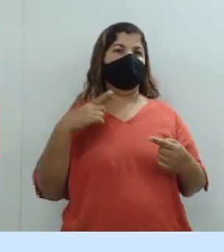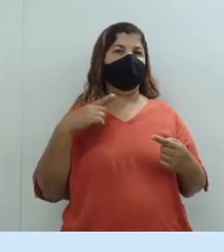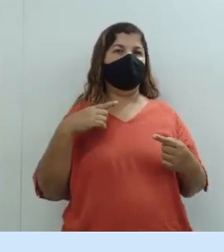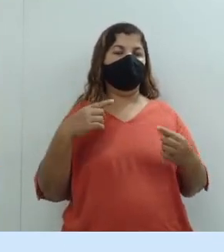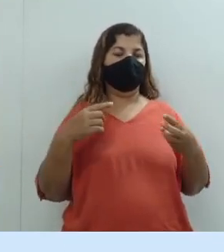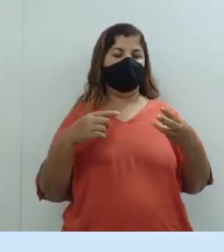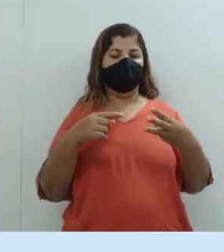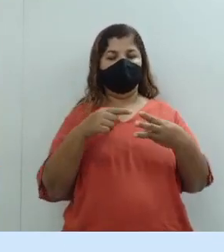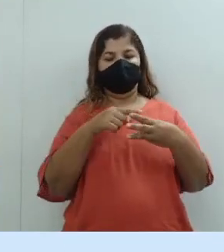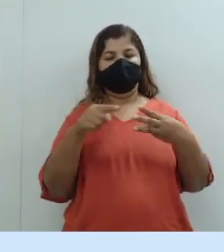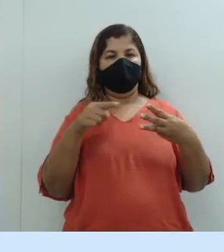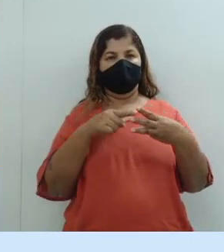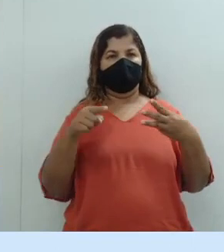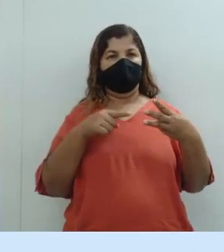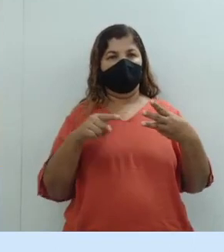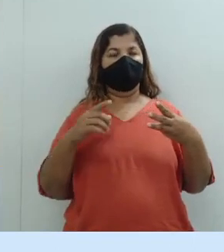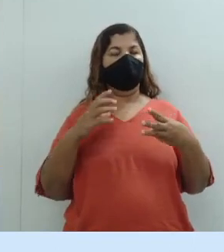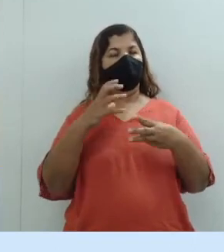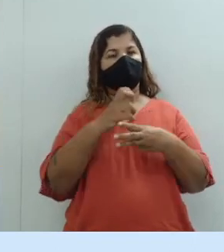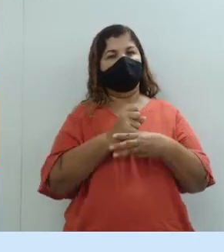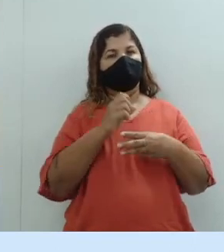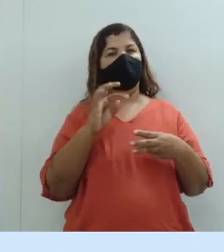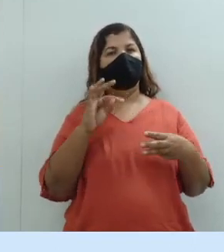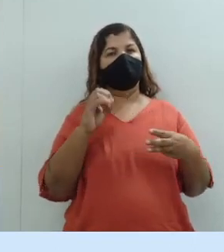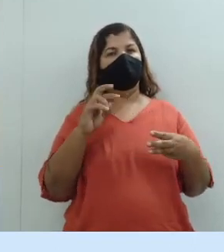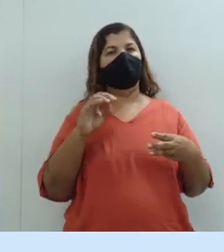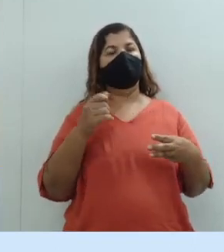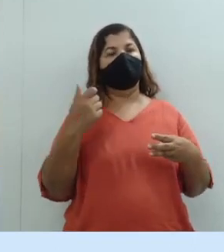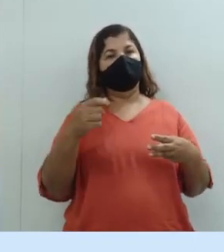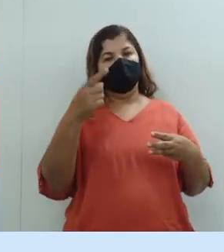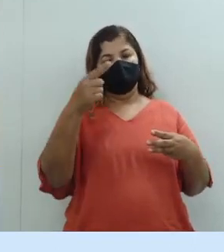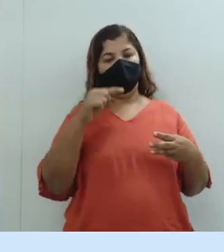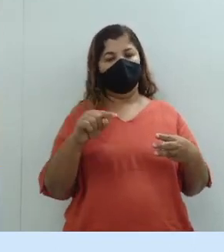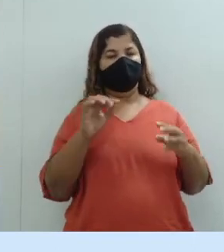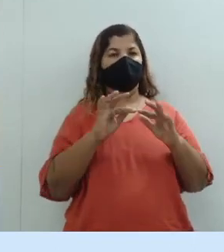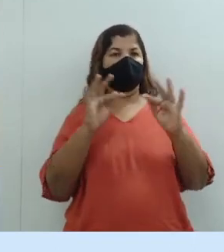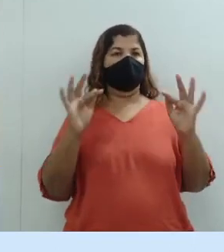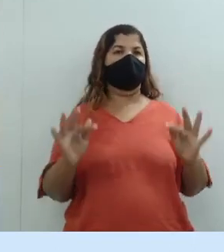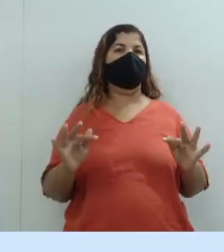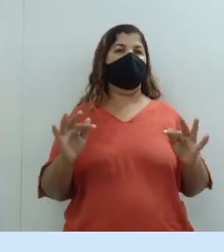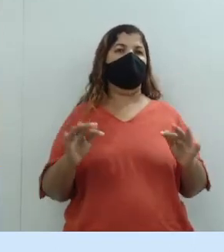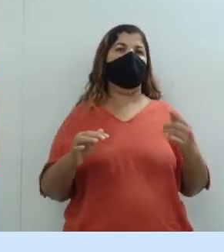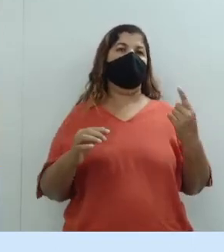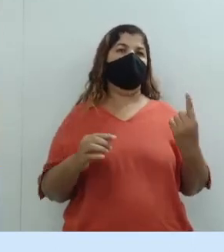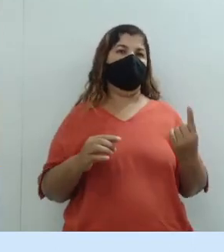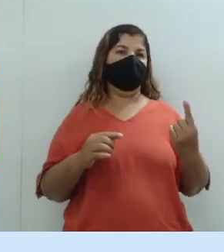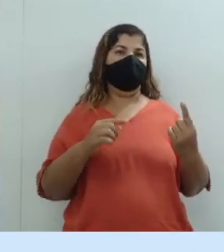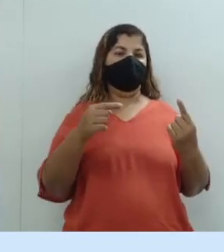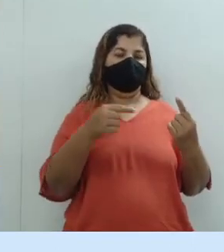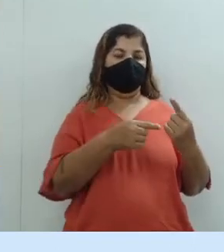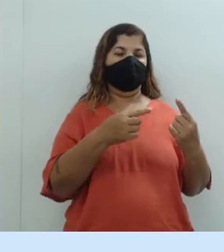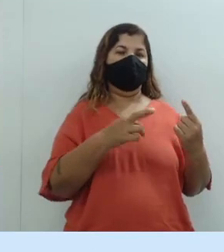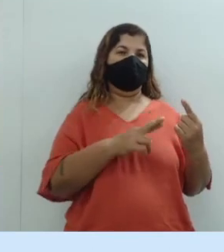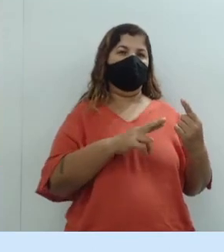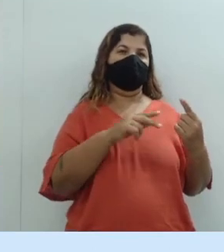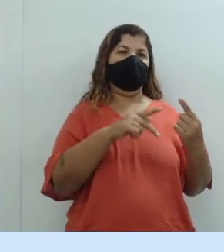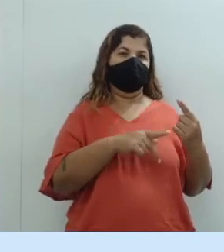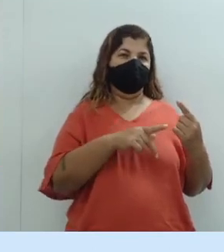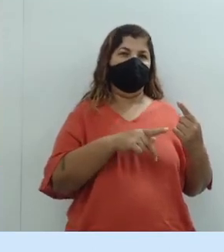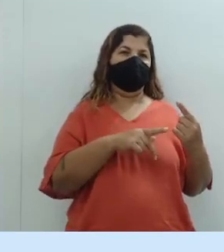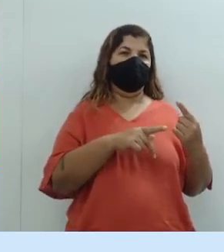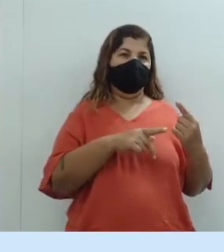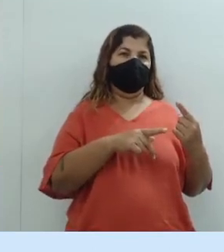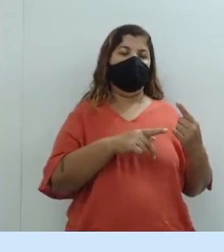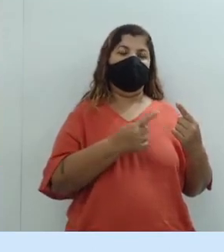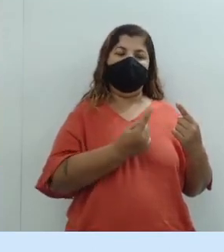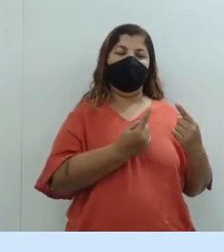paralelo, para eu calcular a resistência total, eu tenho que aplicar essa fórmula daí, onde 1 sobre a resistência total, que é aquele resistor